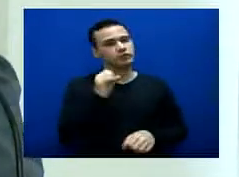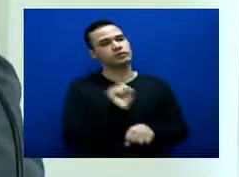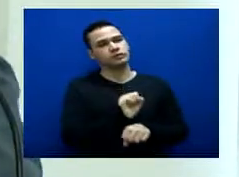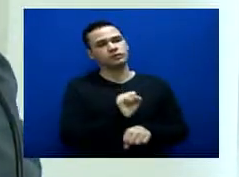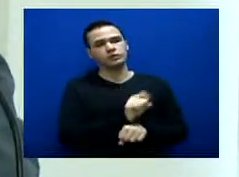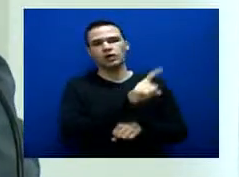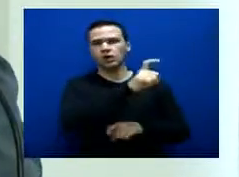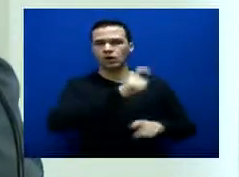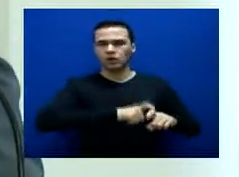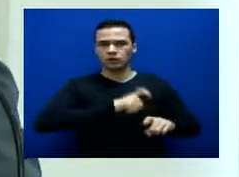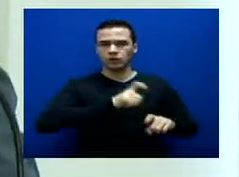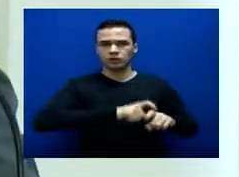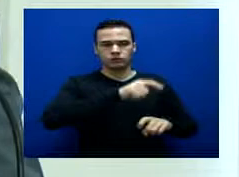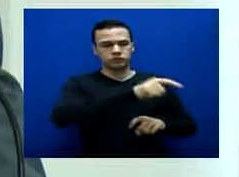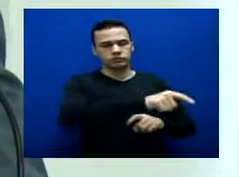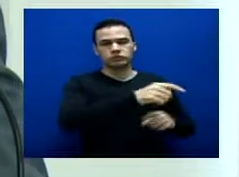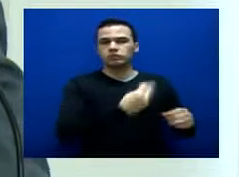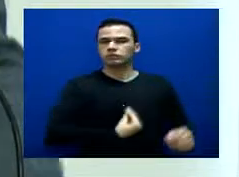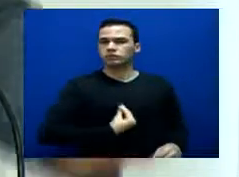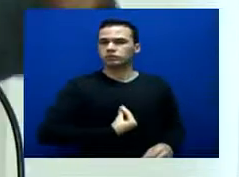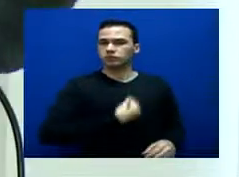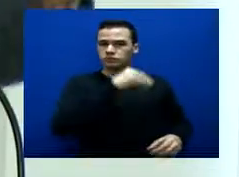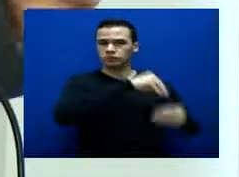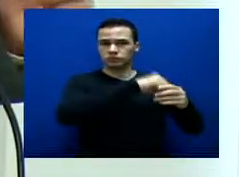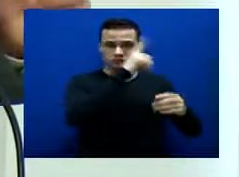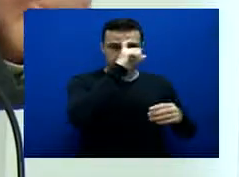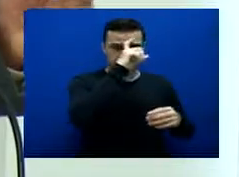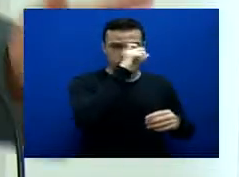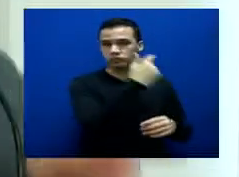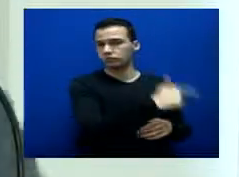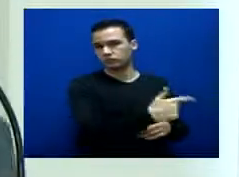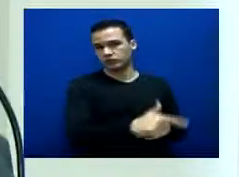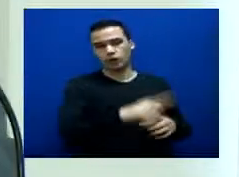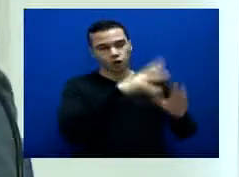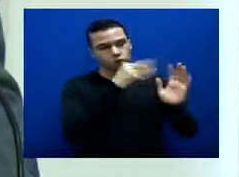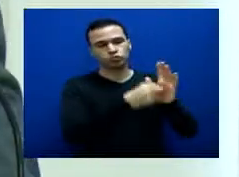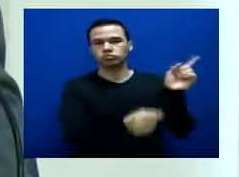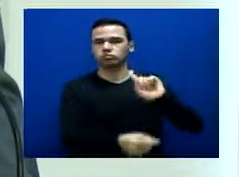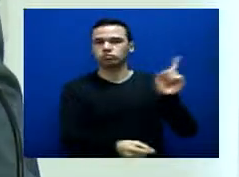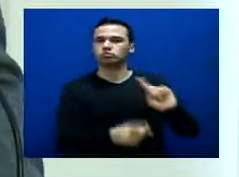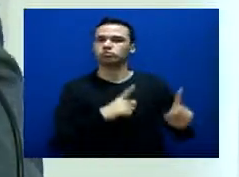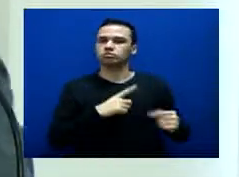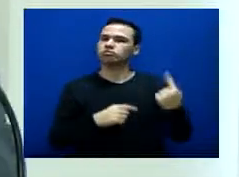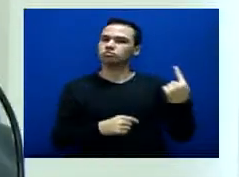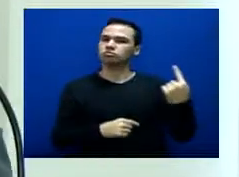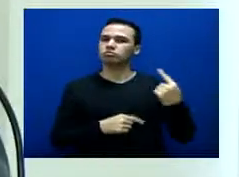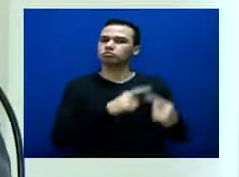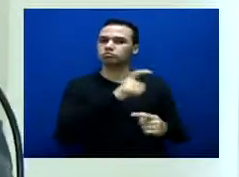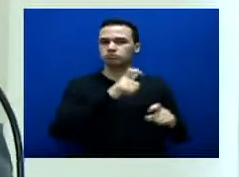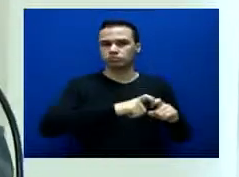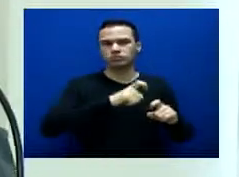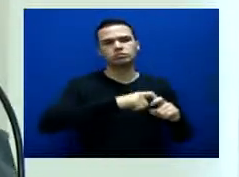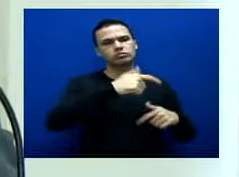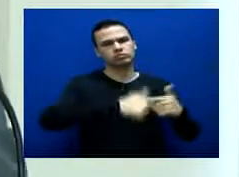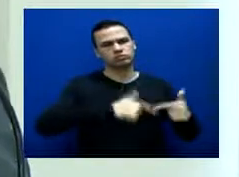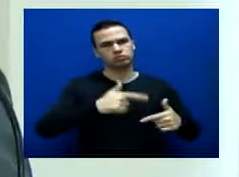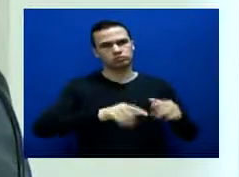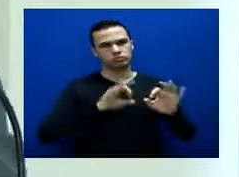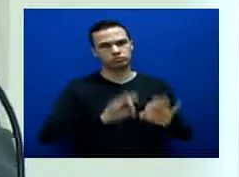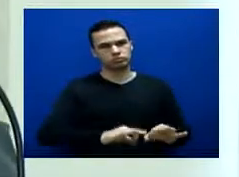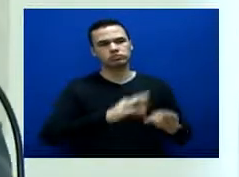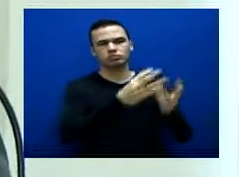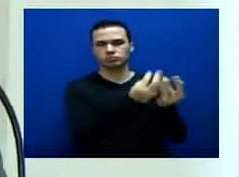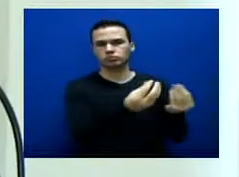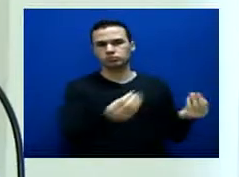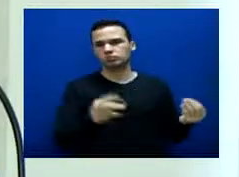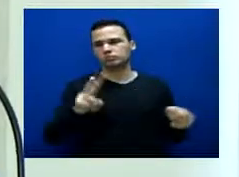os médicos não estão no consultório, não é todos os médicos, porque tinha um médico lá, tem médico que é competente, a maioria é. Para